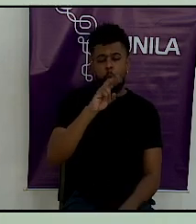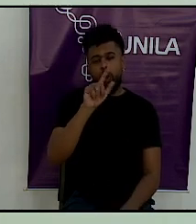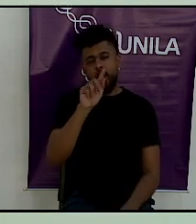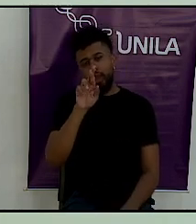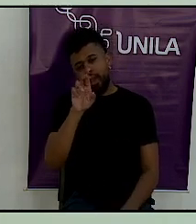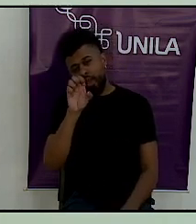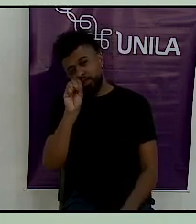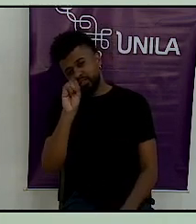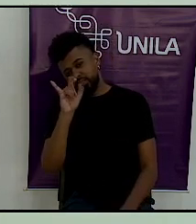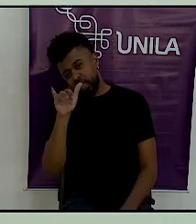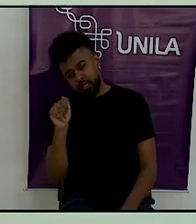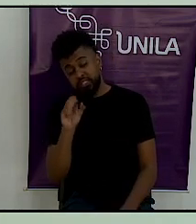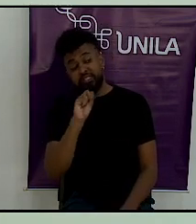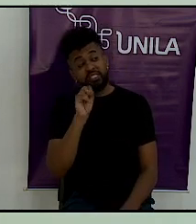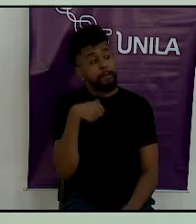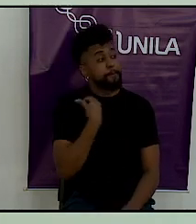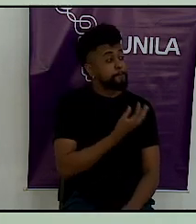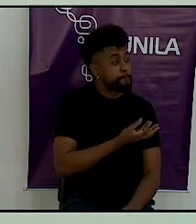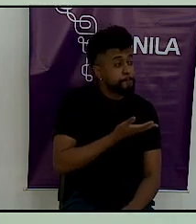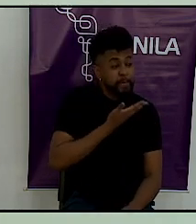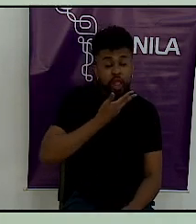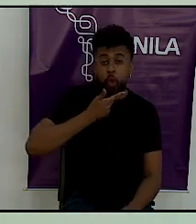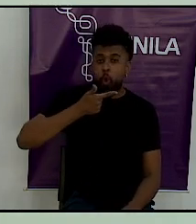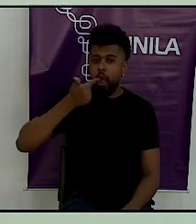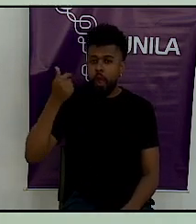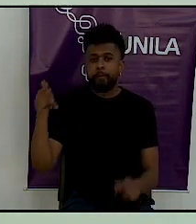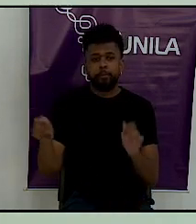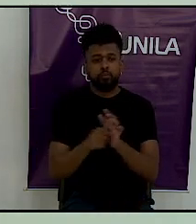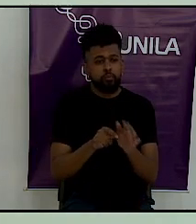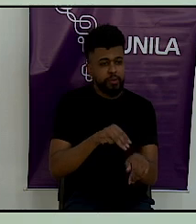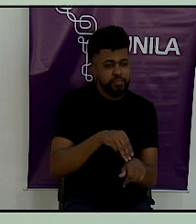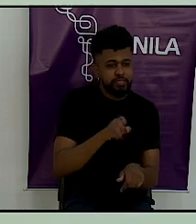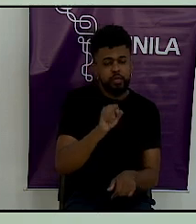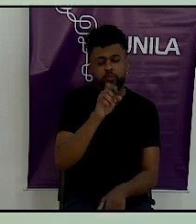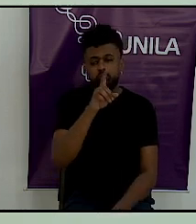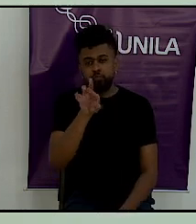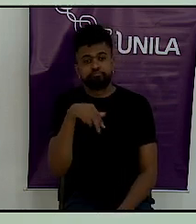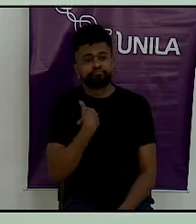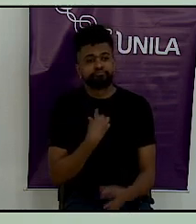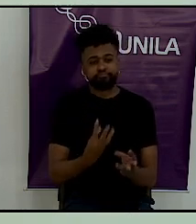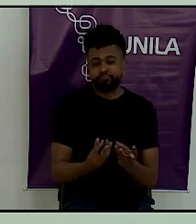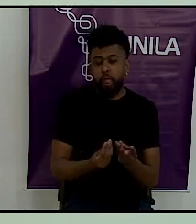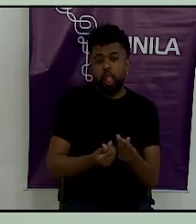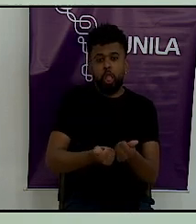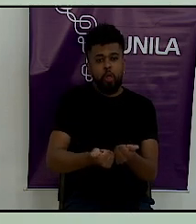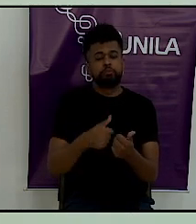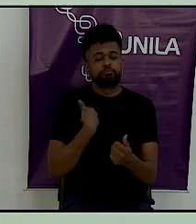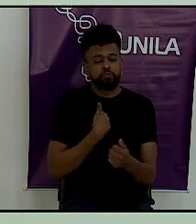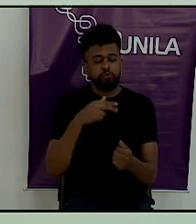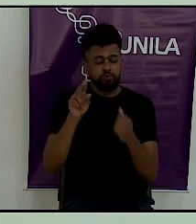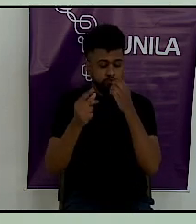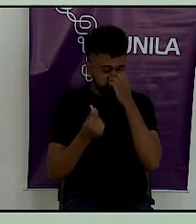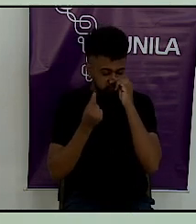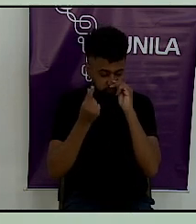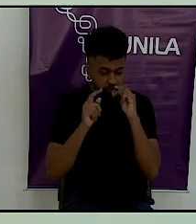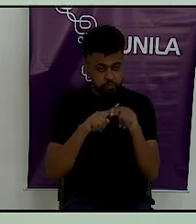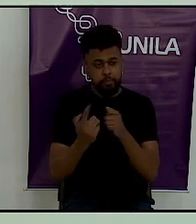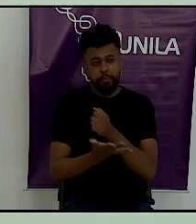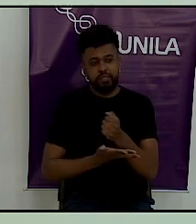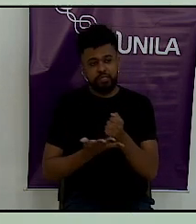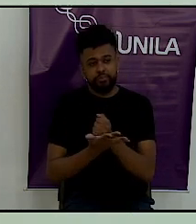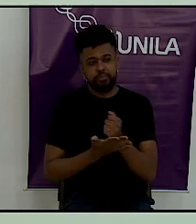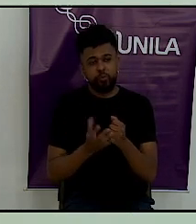claro, se a gente melhorar os nossos índices de mestrado e doutorado, a gente vai ter uma melhoria do nosso orçamento, mas basicamente o